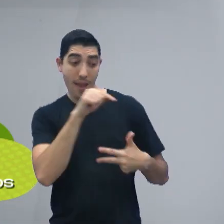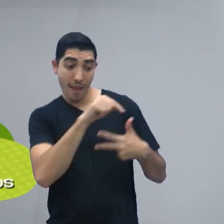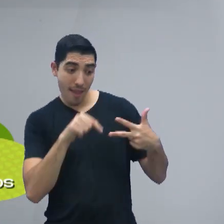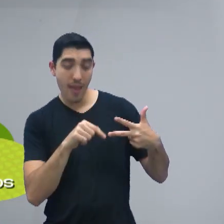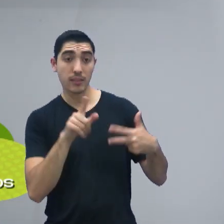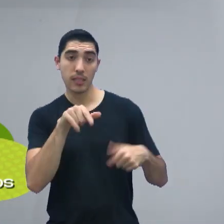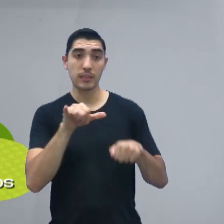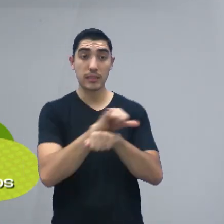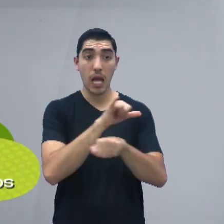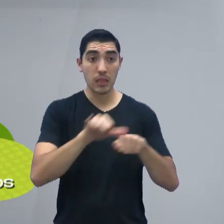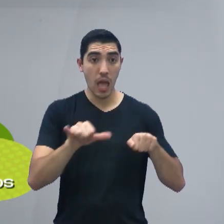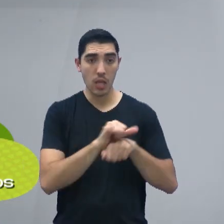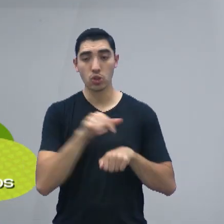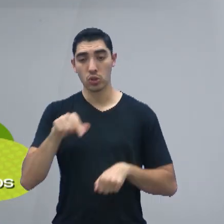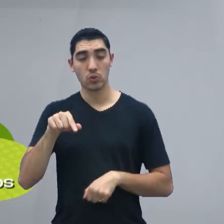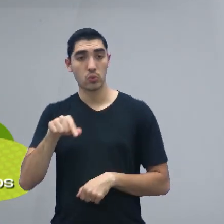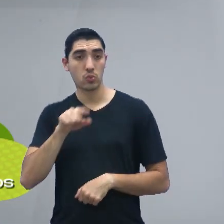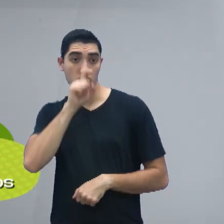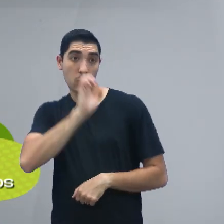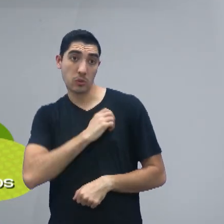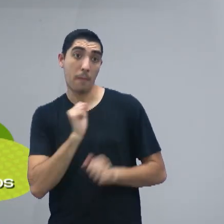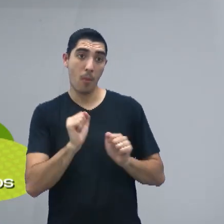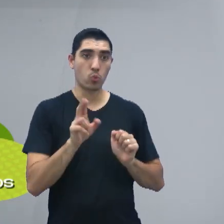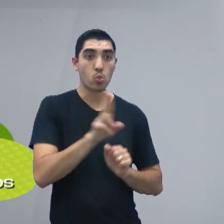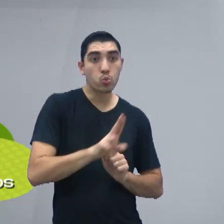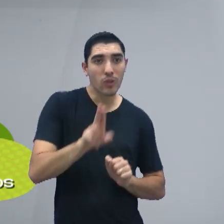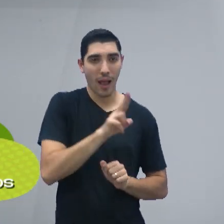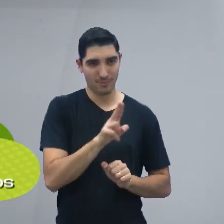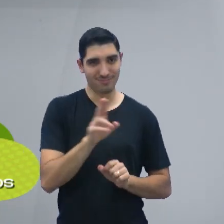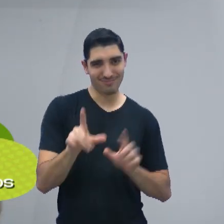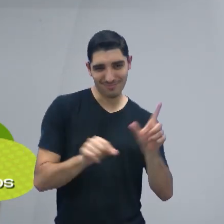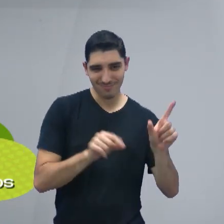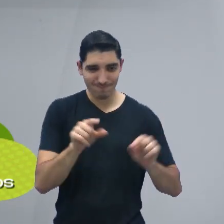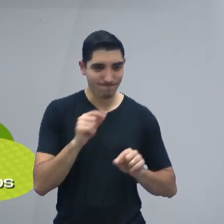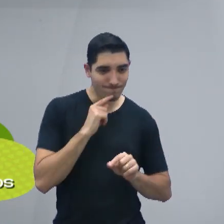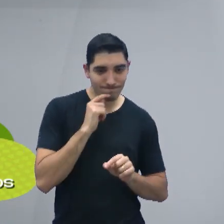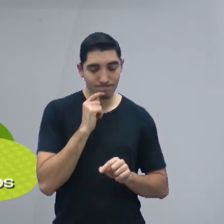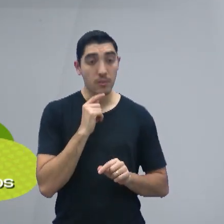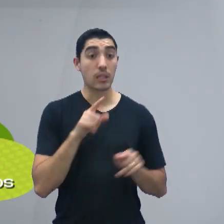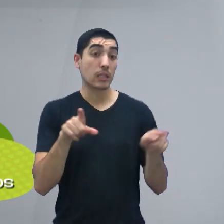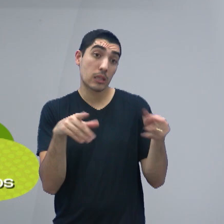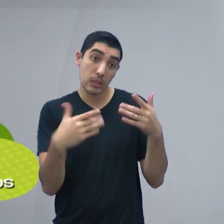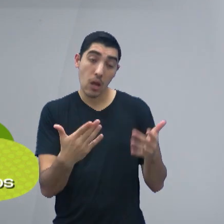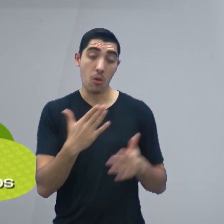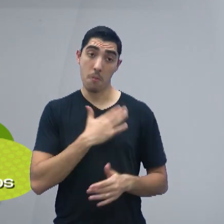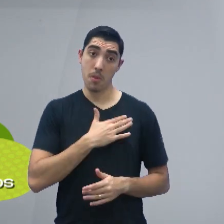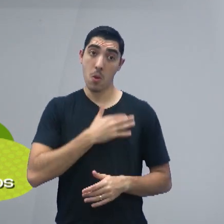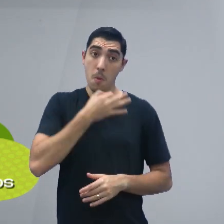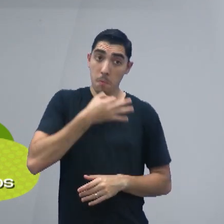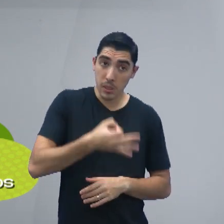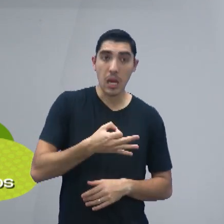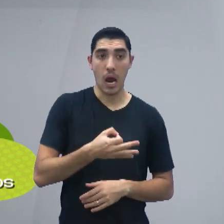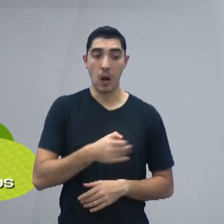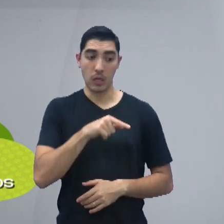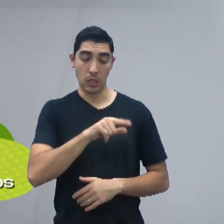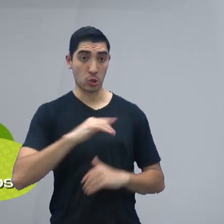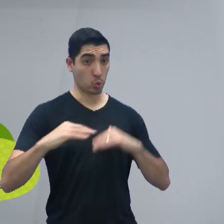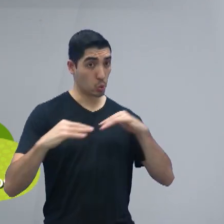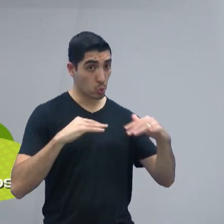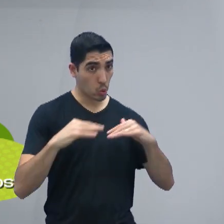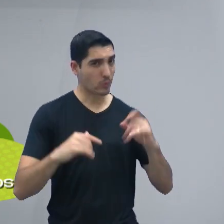ali no meio-campo, ainda mais sabendo que vai ser esse jogo de segunda bola. Então o São José vai ter dificuldades de jogar